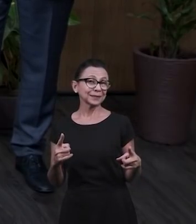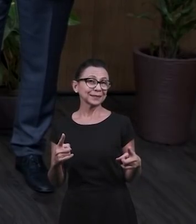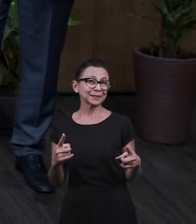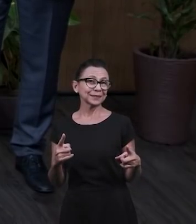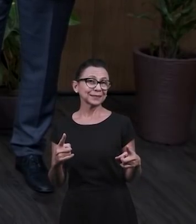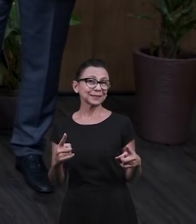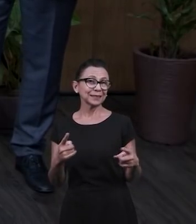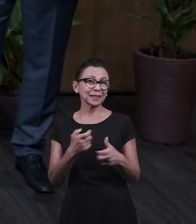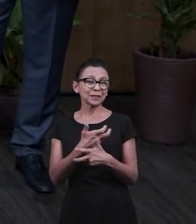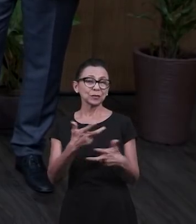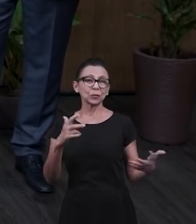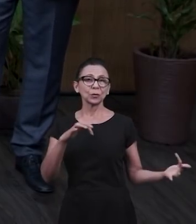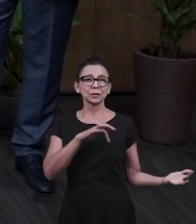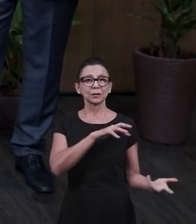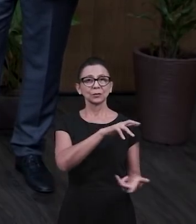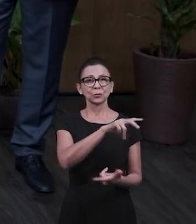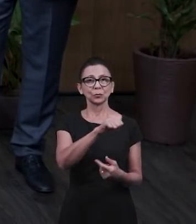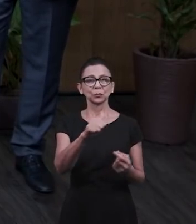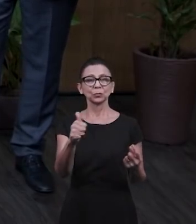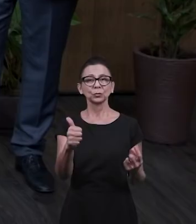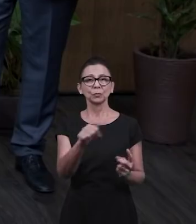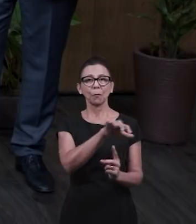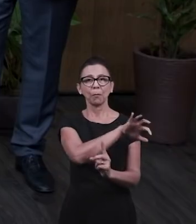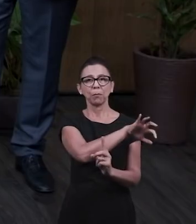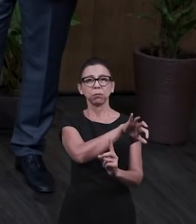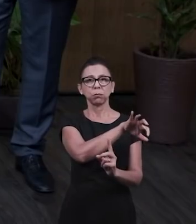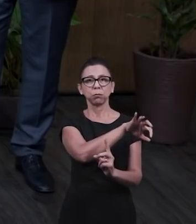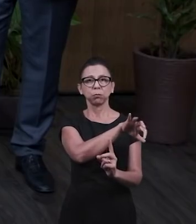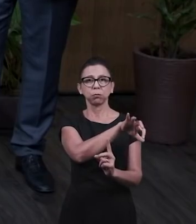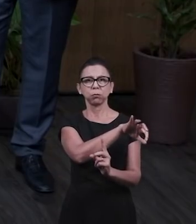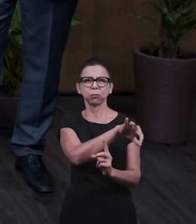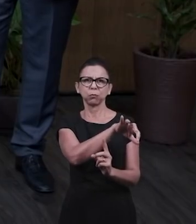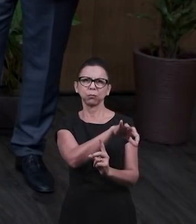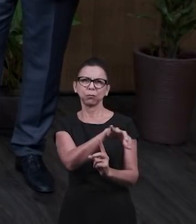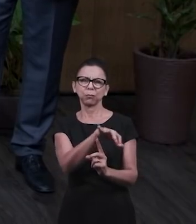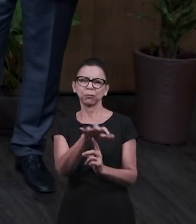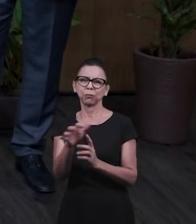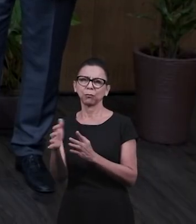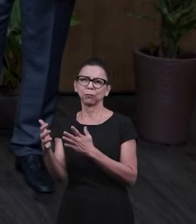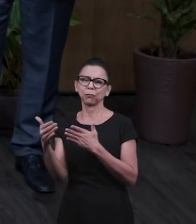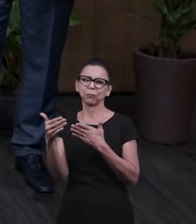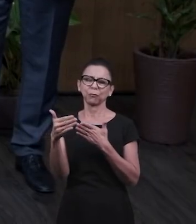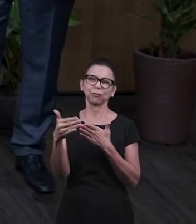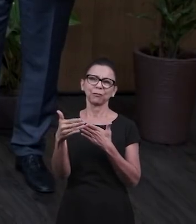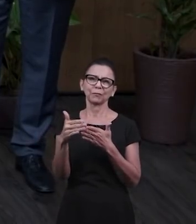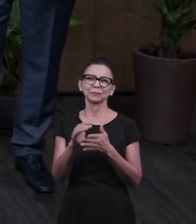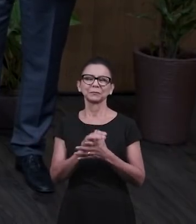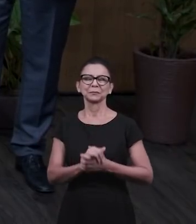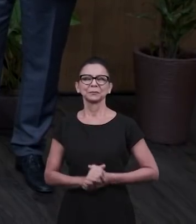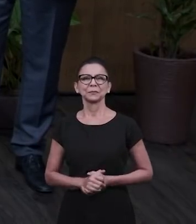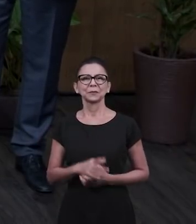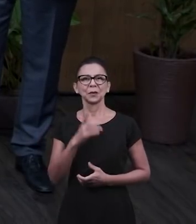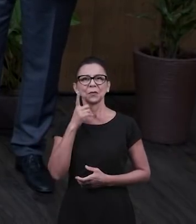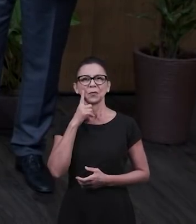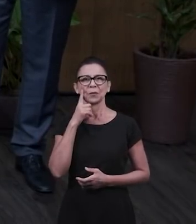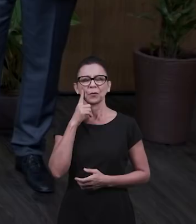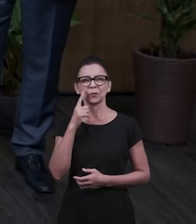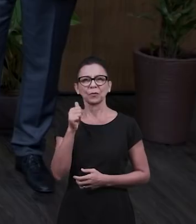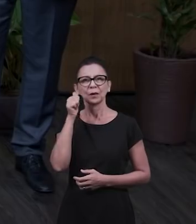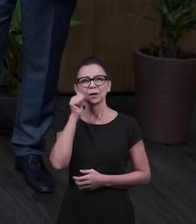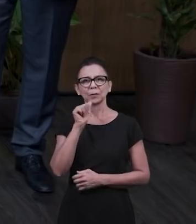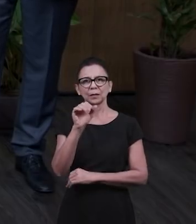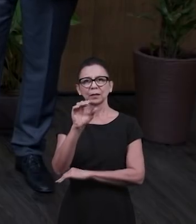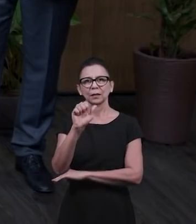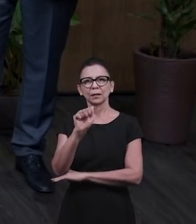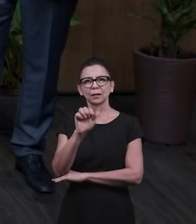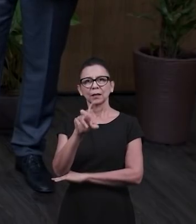acabam por não reter o que Deus lhes dá, como escreveu a Denice Oliveira